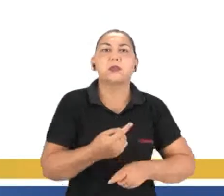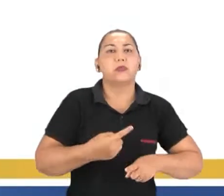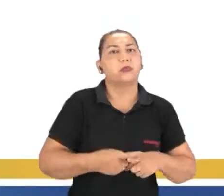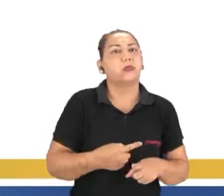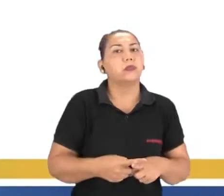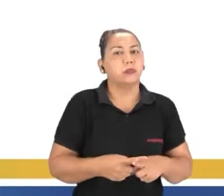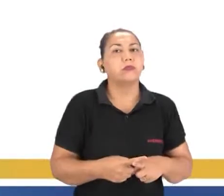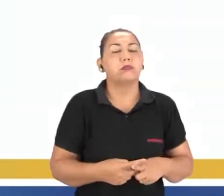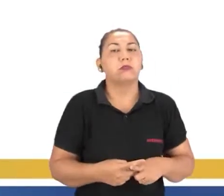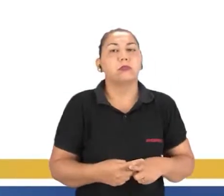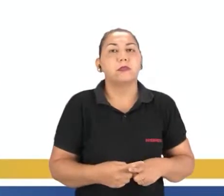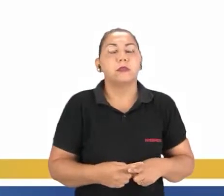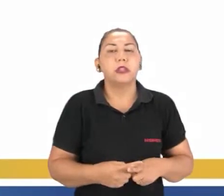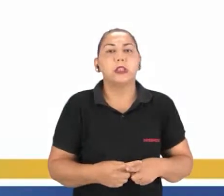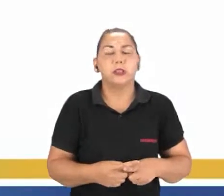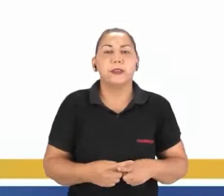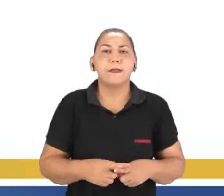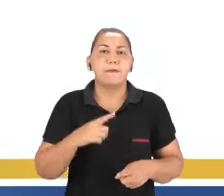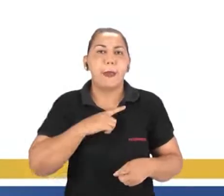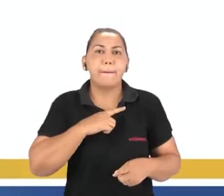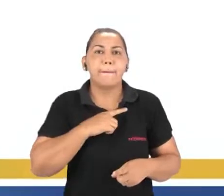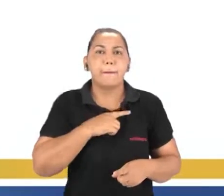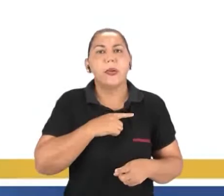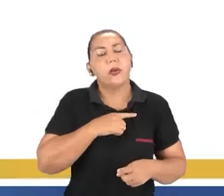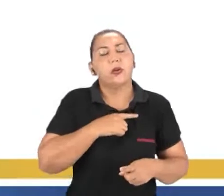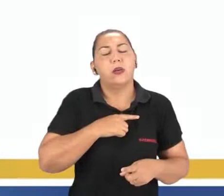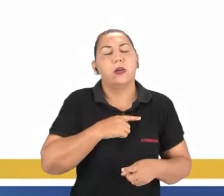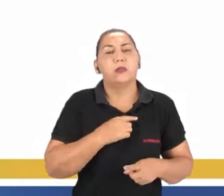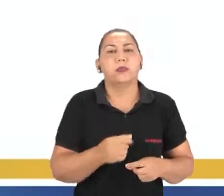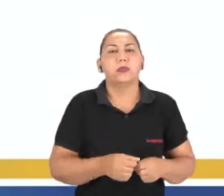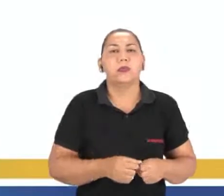são também ricas em cipós e seringa, tá, pessoal?